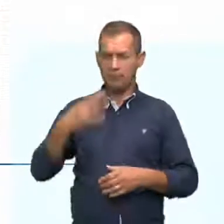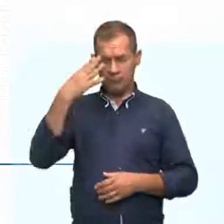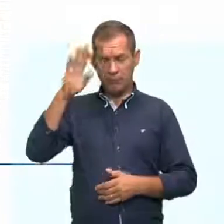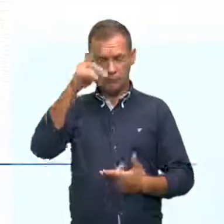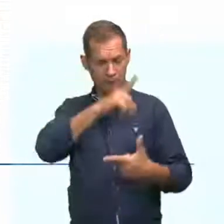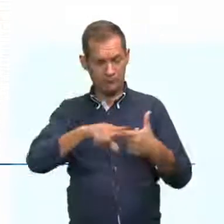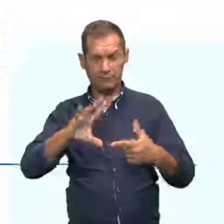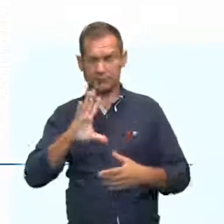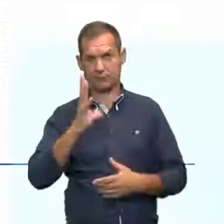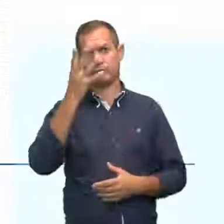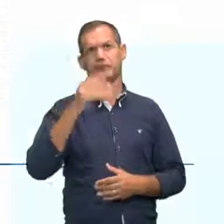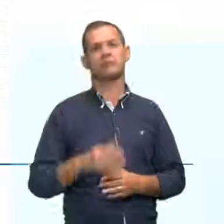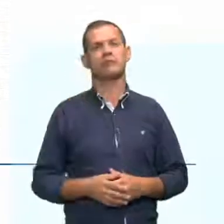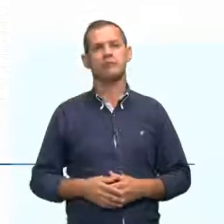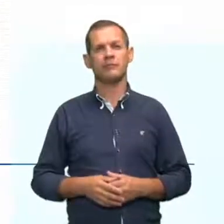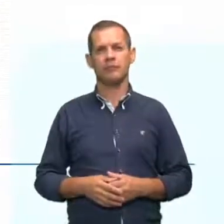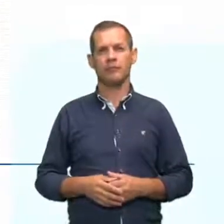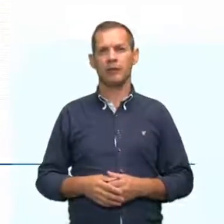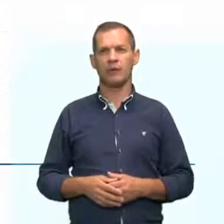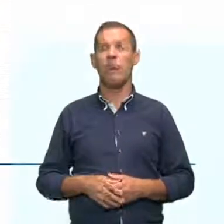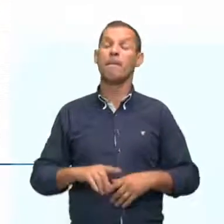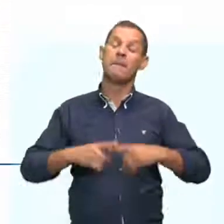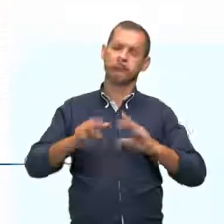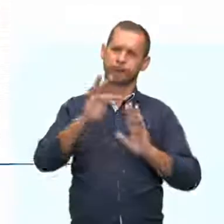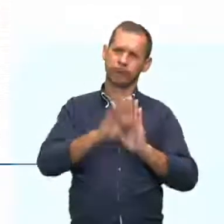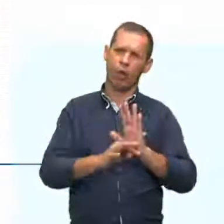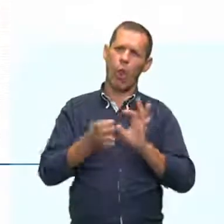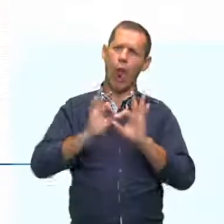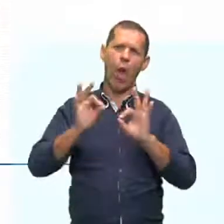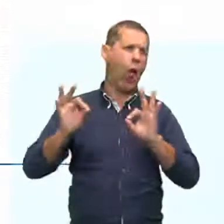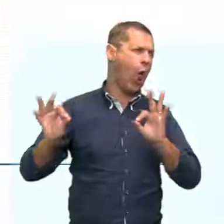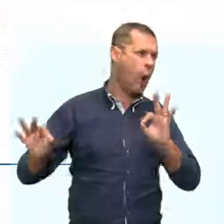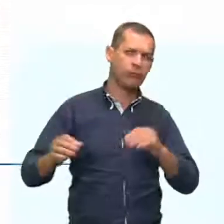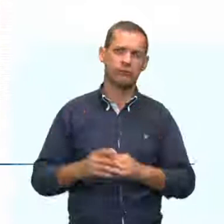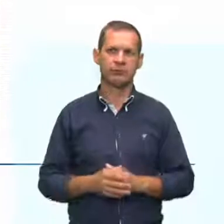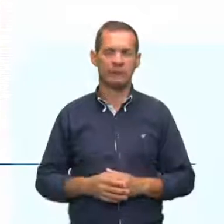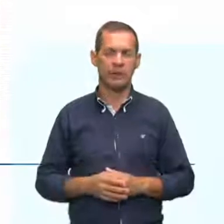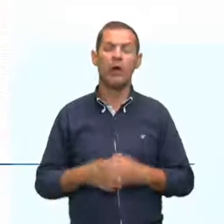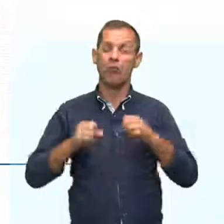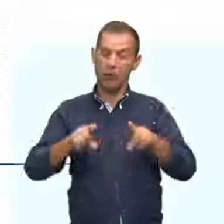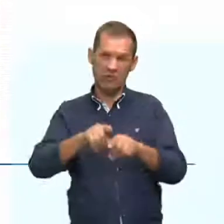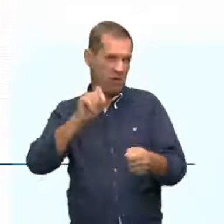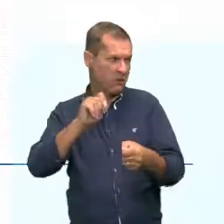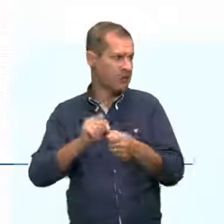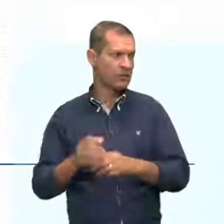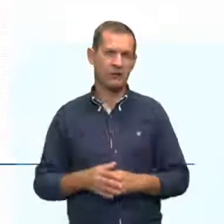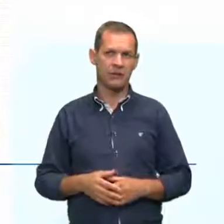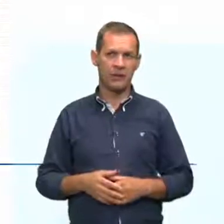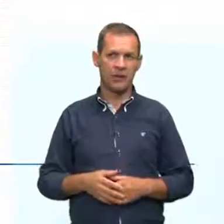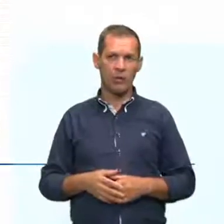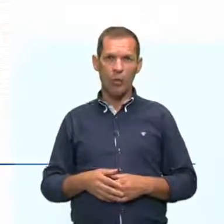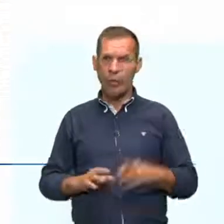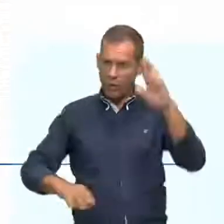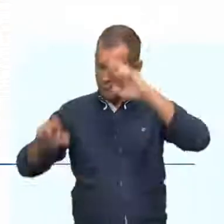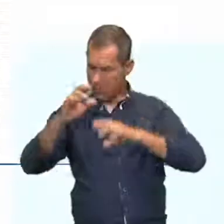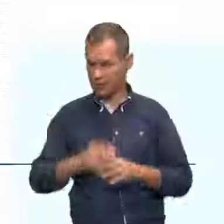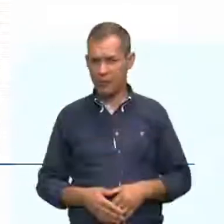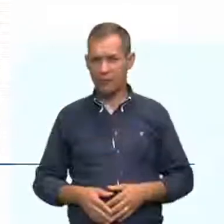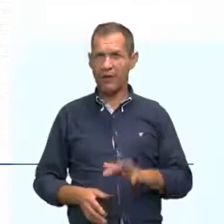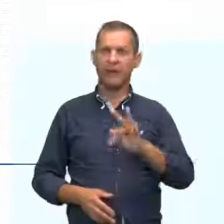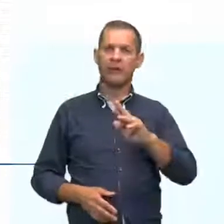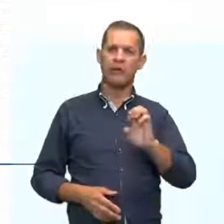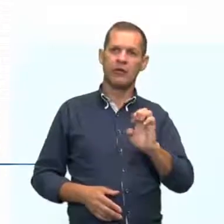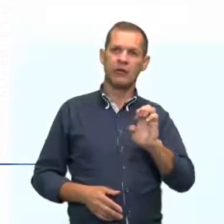principais problemas? Quando o texto é muito longo, pode ser feita uma chamada análise de